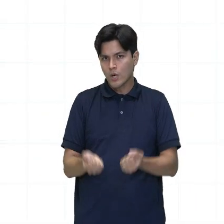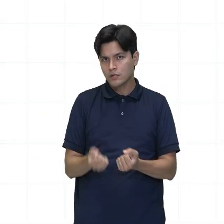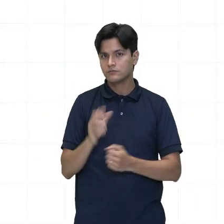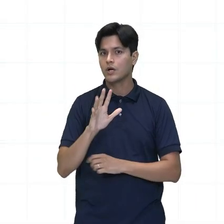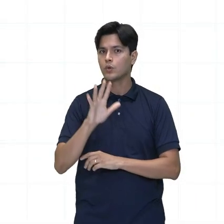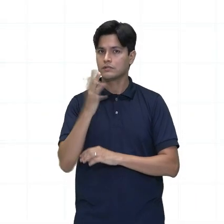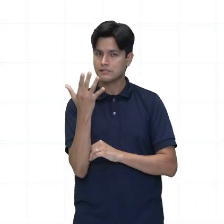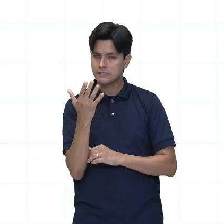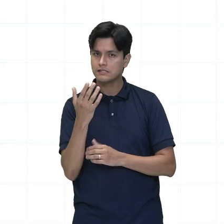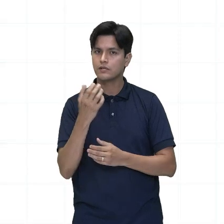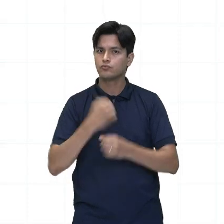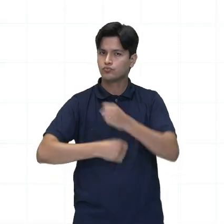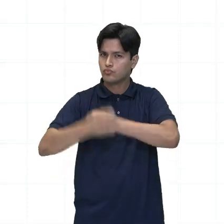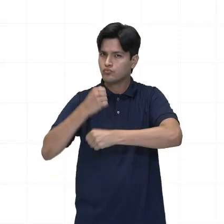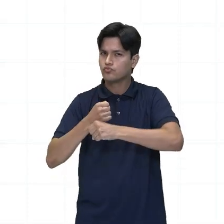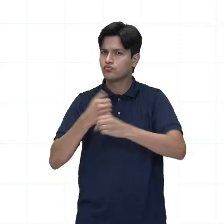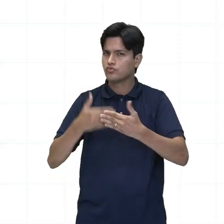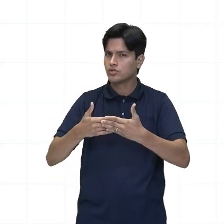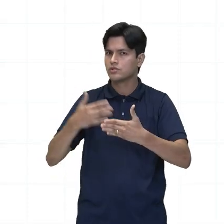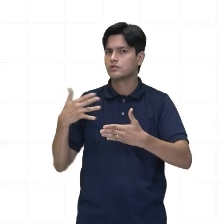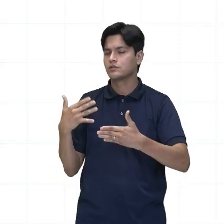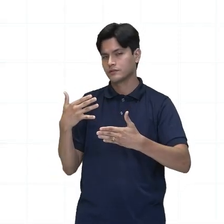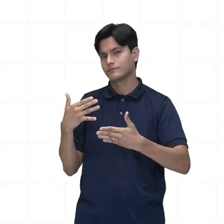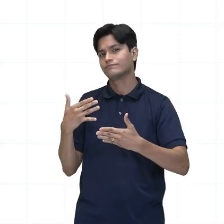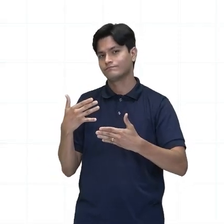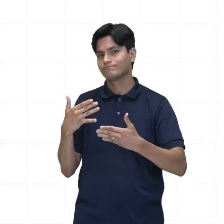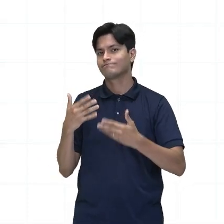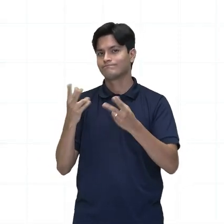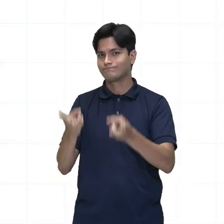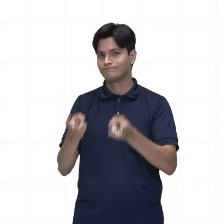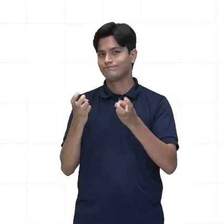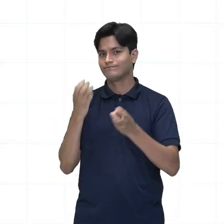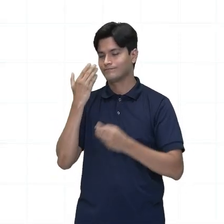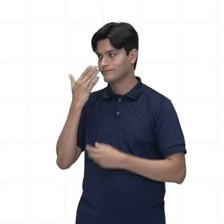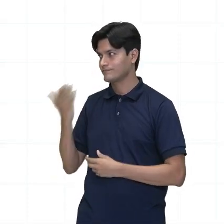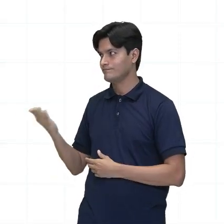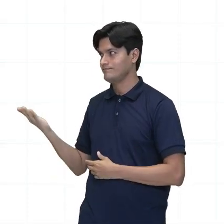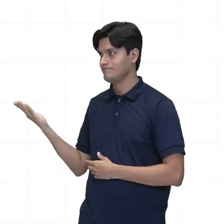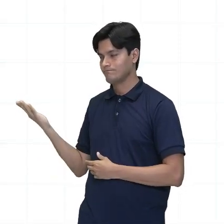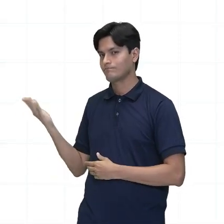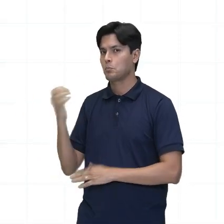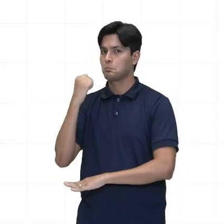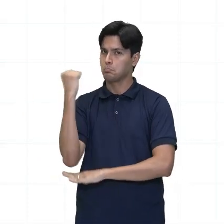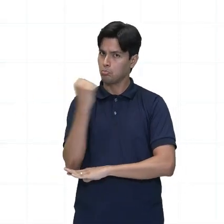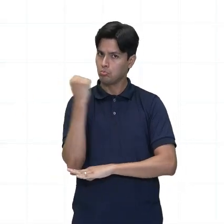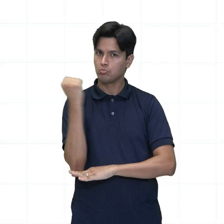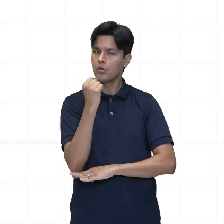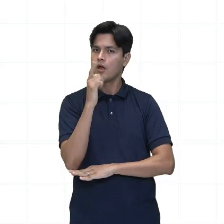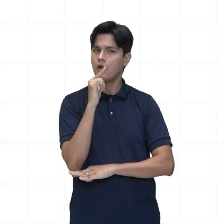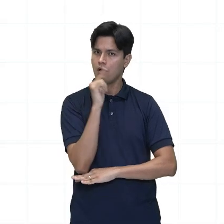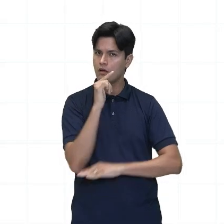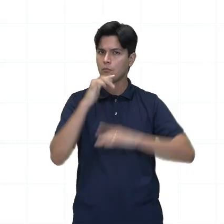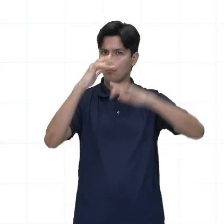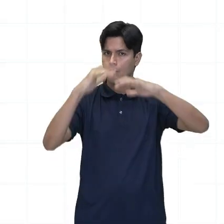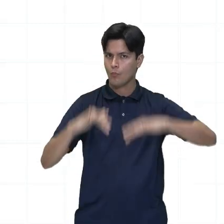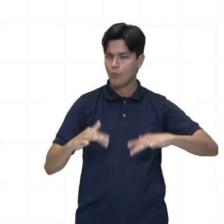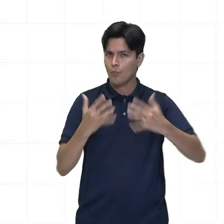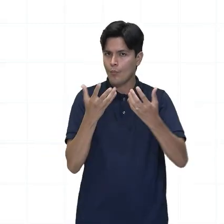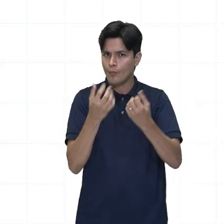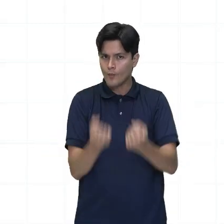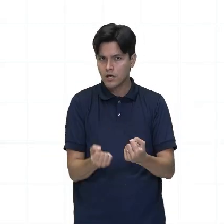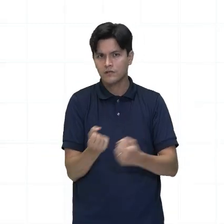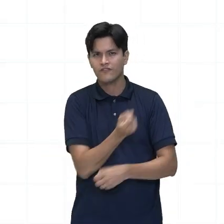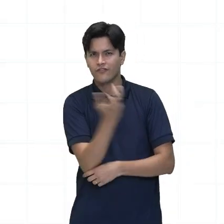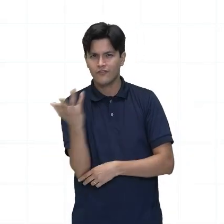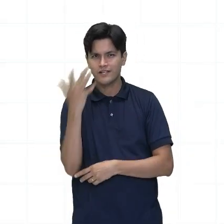anos. Então a gente percebe aí que foi uma seca realmente extrema, né? Muitas pessoas foram afetadas, principalmente